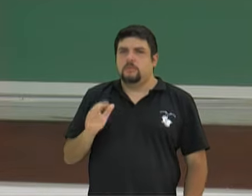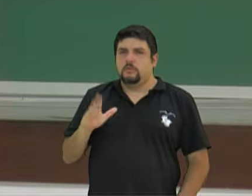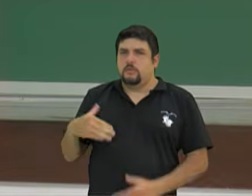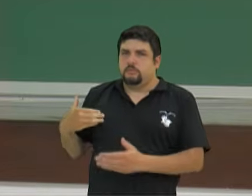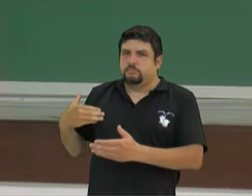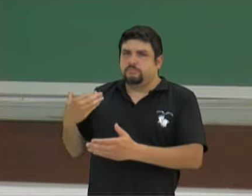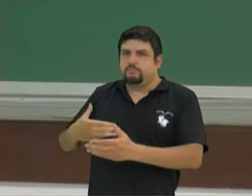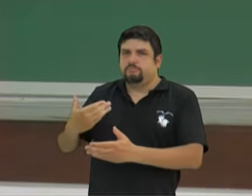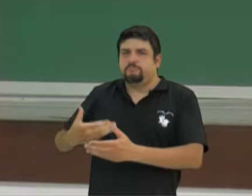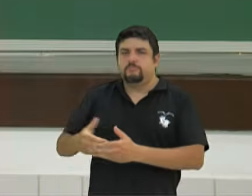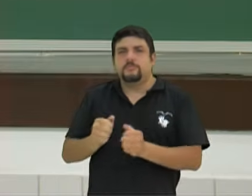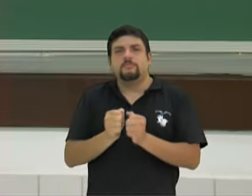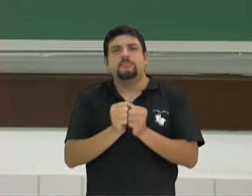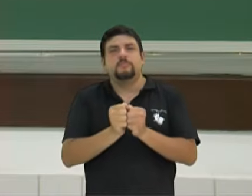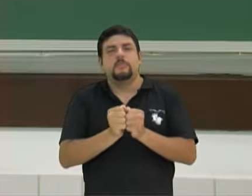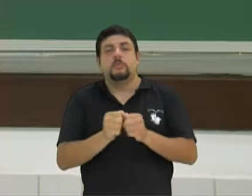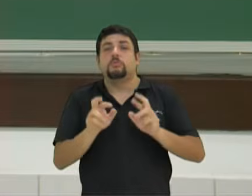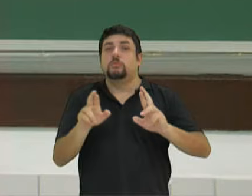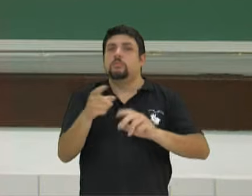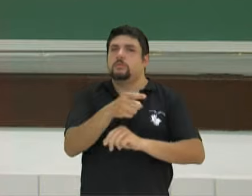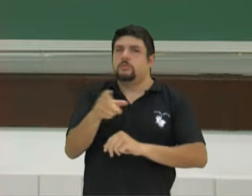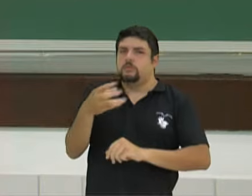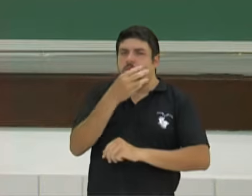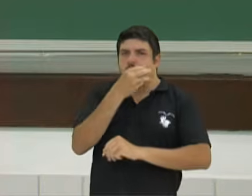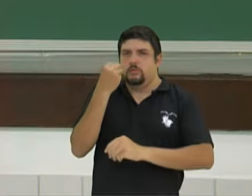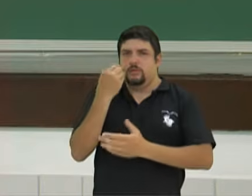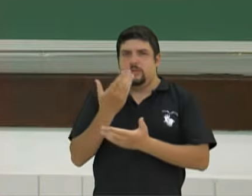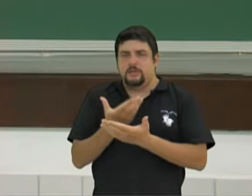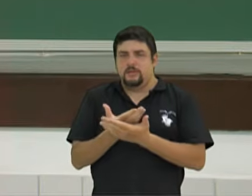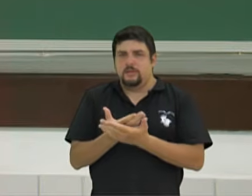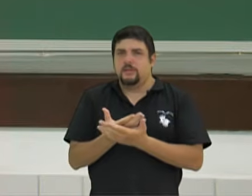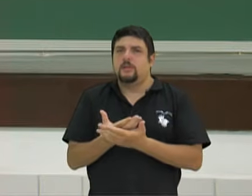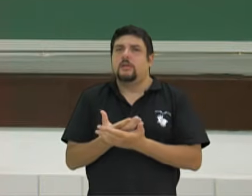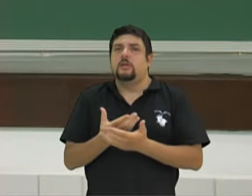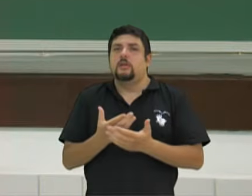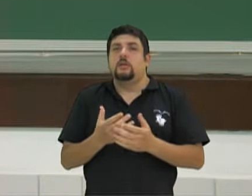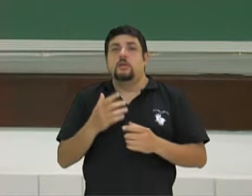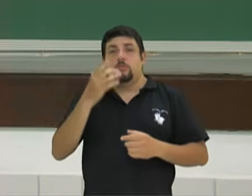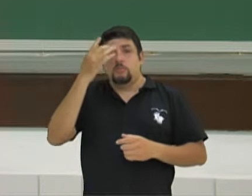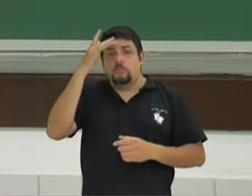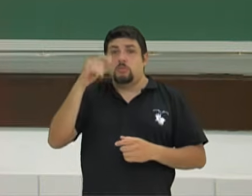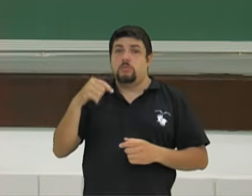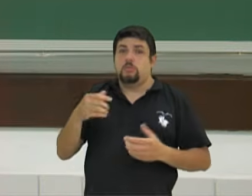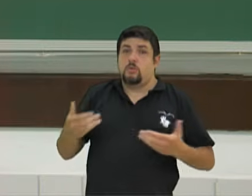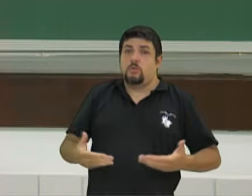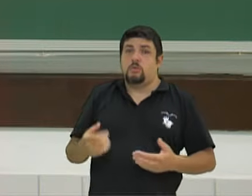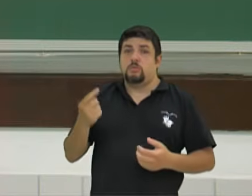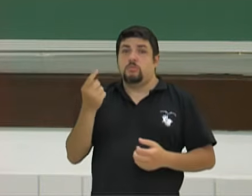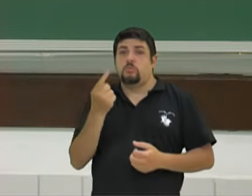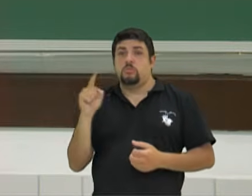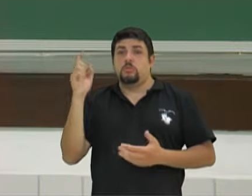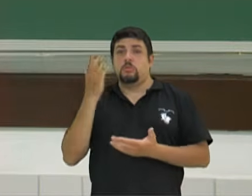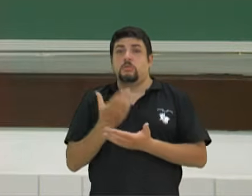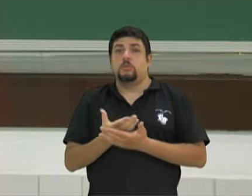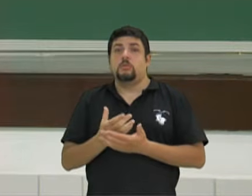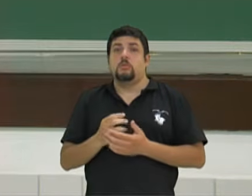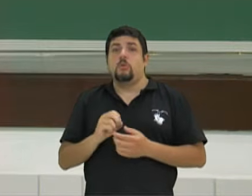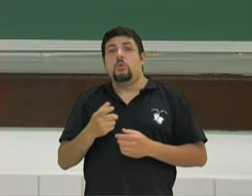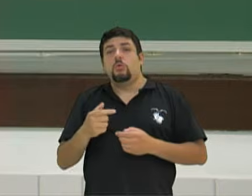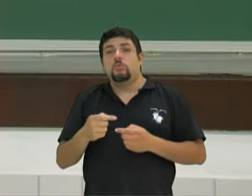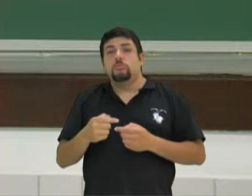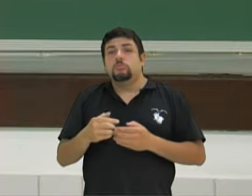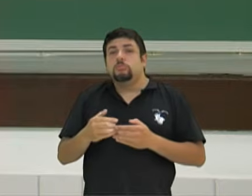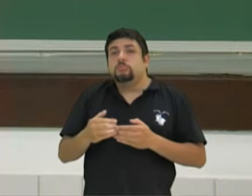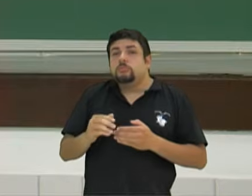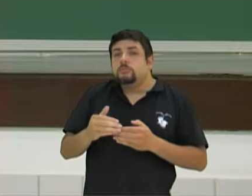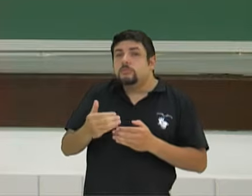vocês juntos aí. Espero que estejam gostando das 26 aulas. Não sei se essa vai ser minha última, se vai ser só mais uma aula,